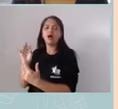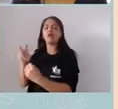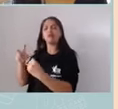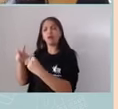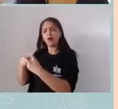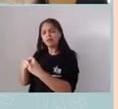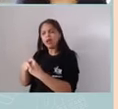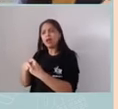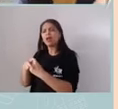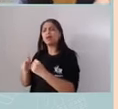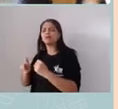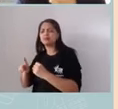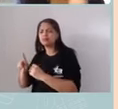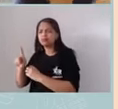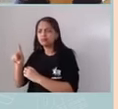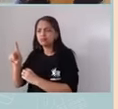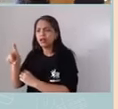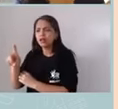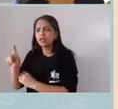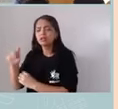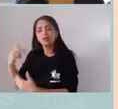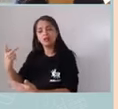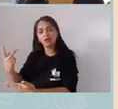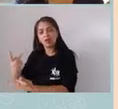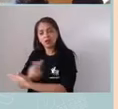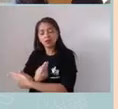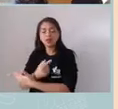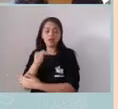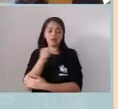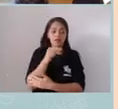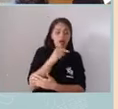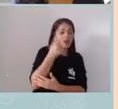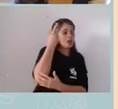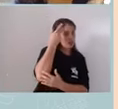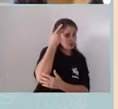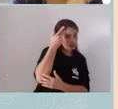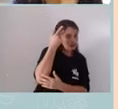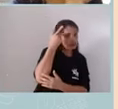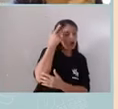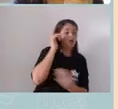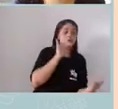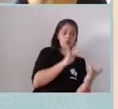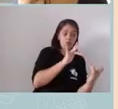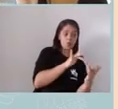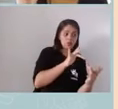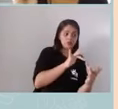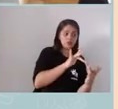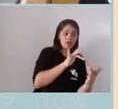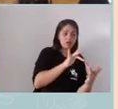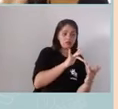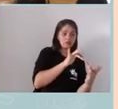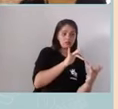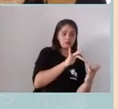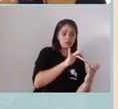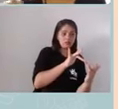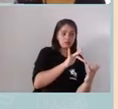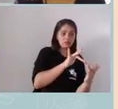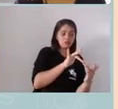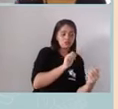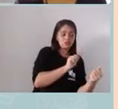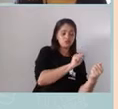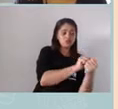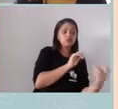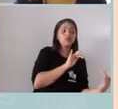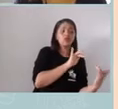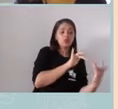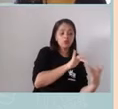bactéria propriamente dita. Aí, isso acontece na imunidade ativa natural. Na artificial, a gente vai receber, daqui a pouco eu vou falar um pouquinho